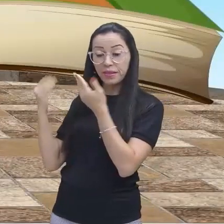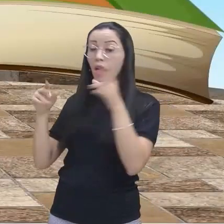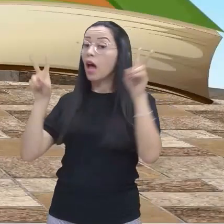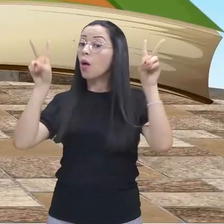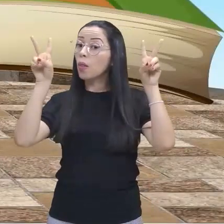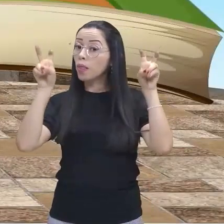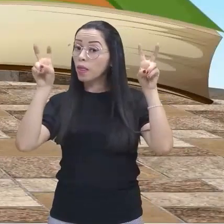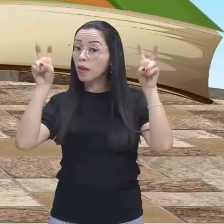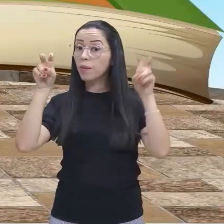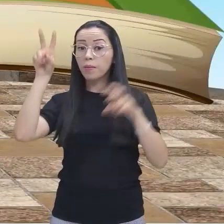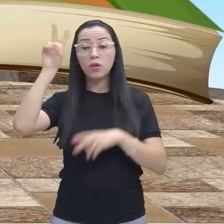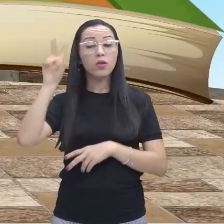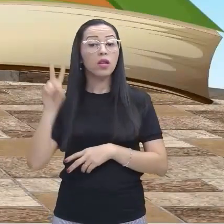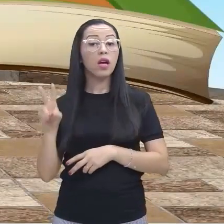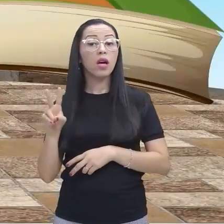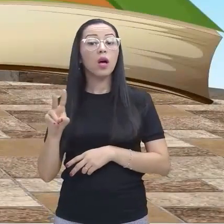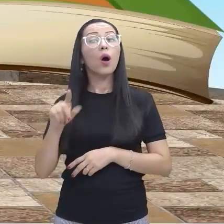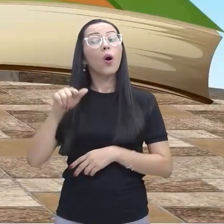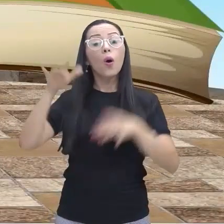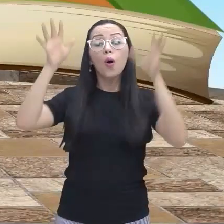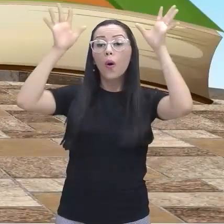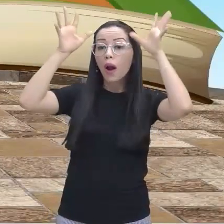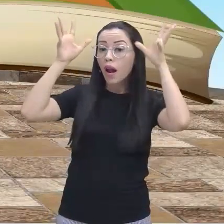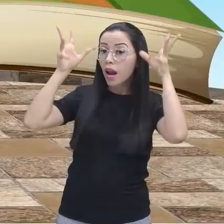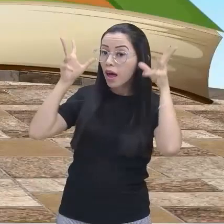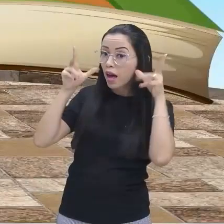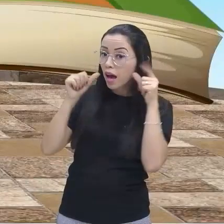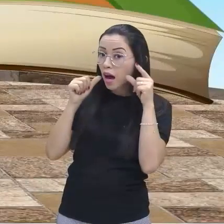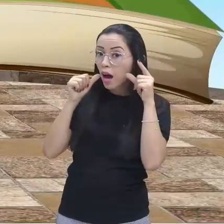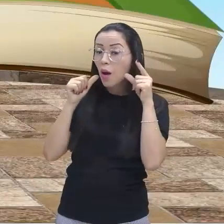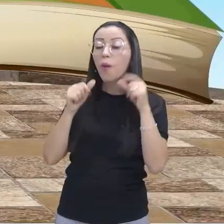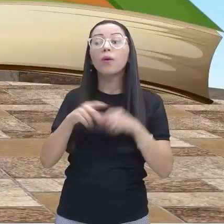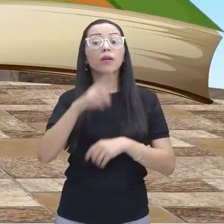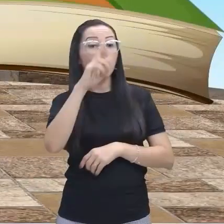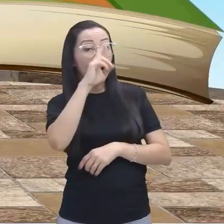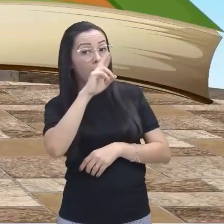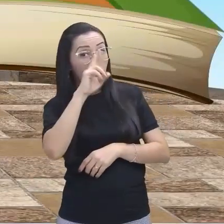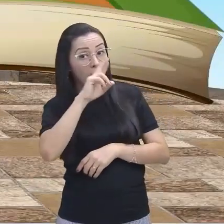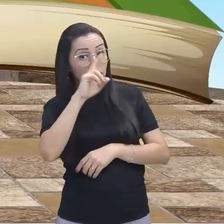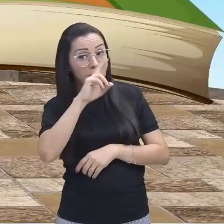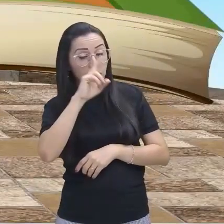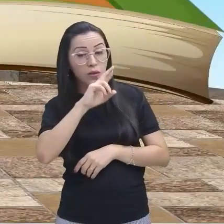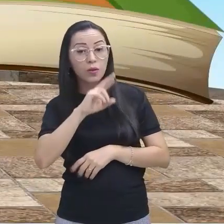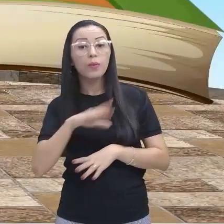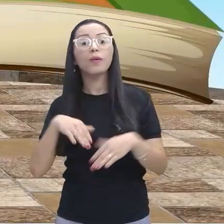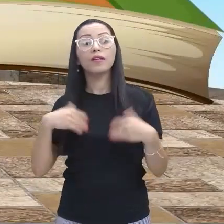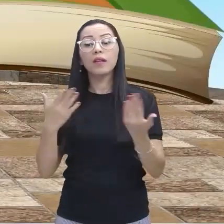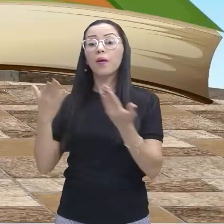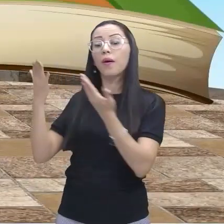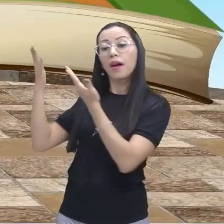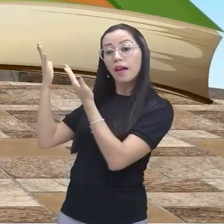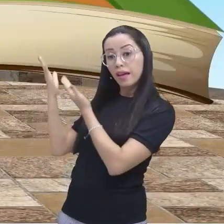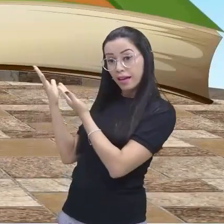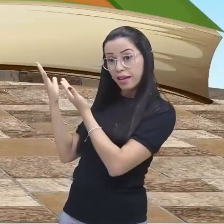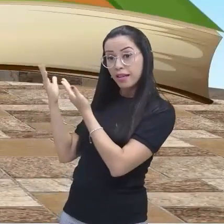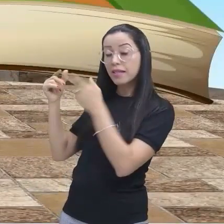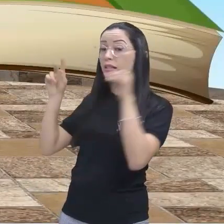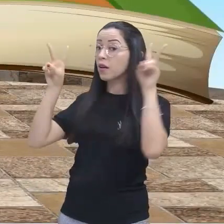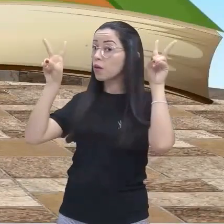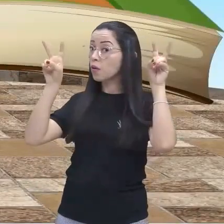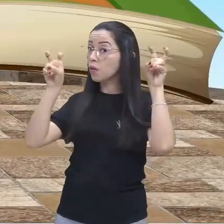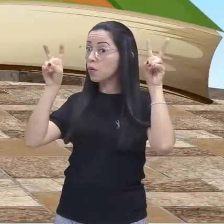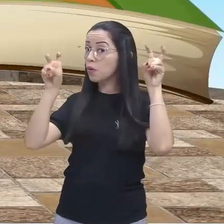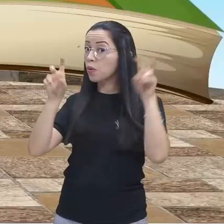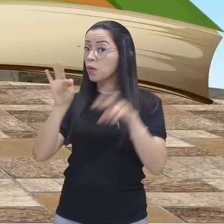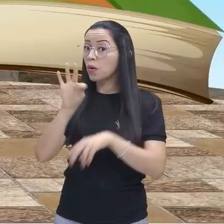história. O Leão e o Ratinho. Esse é o nosso título.